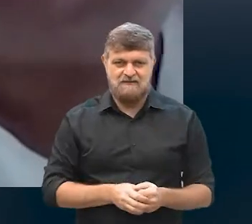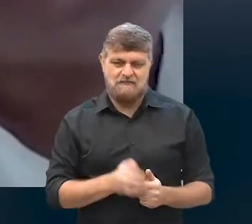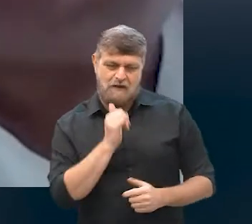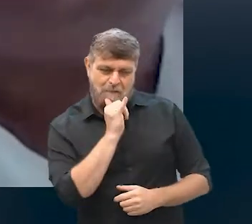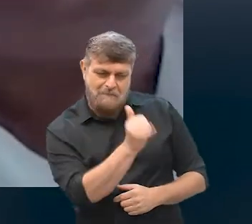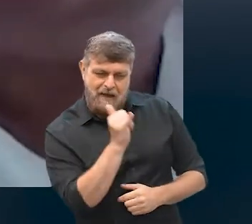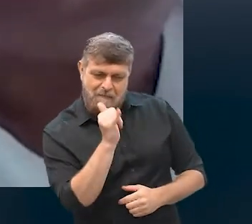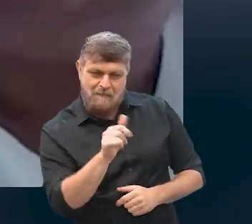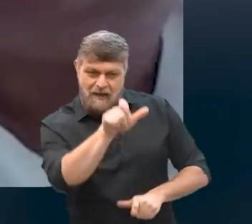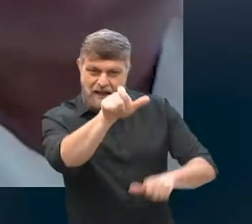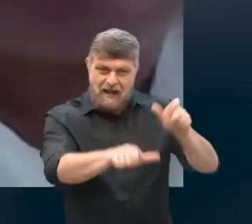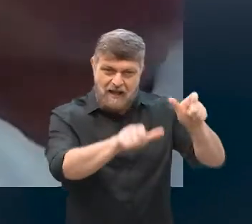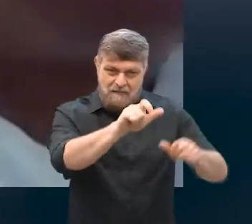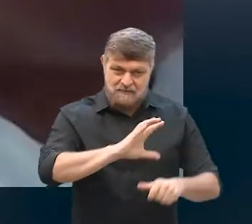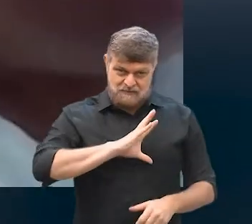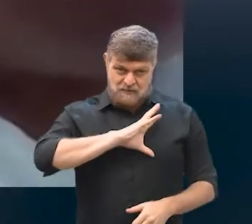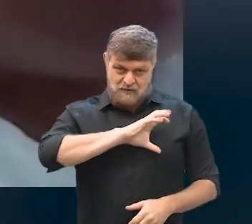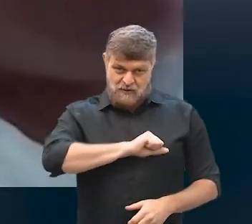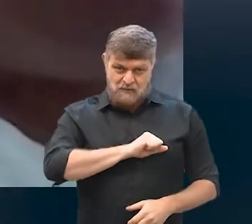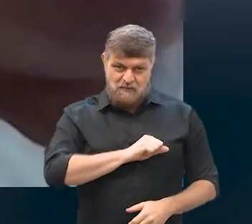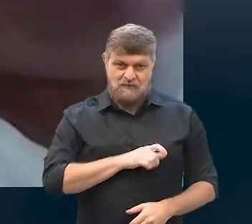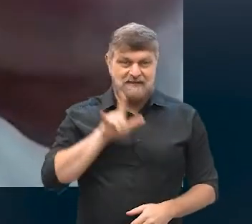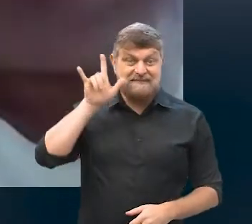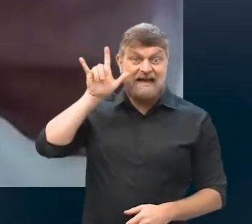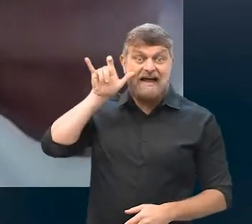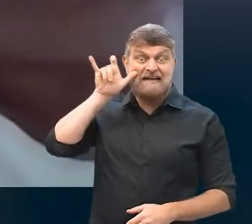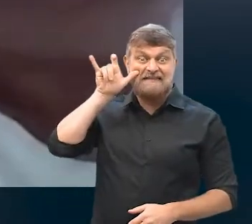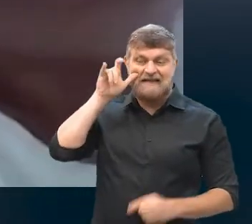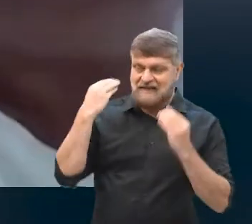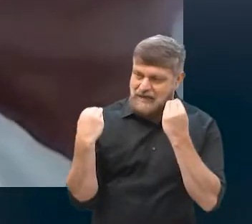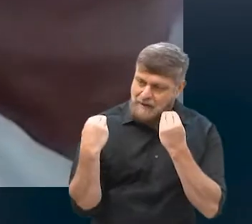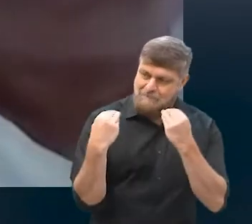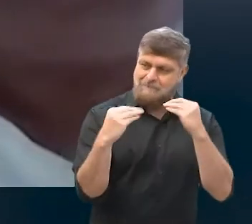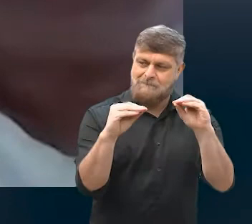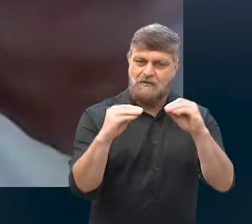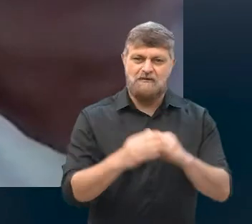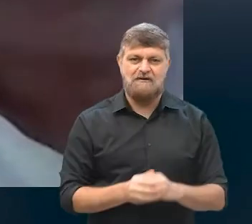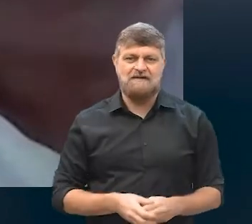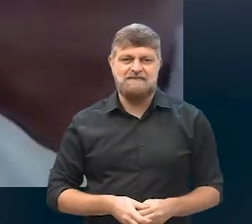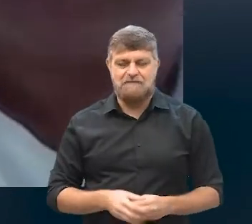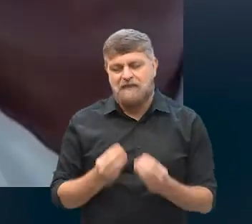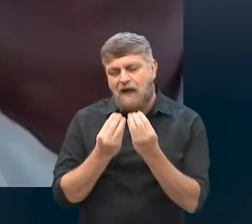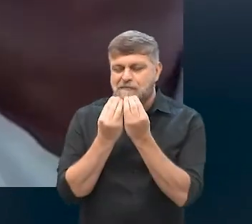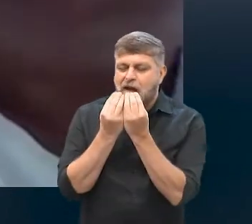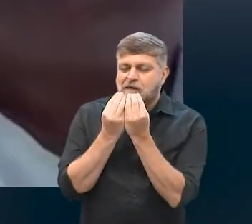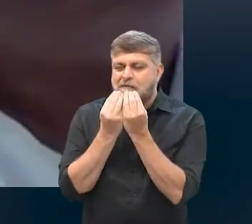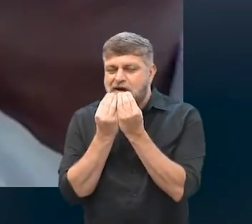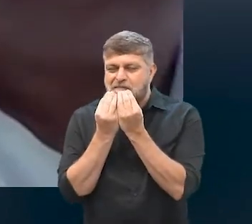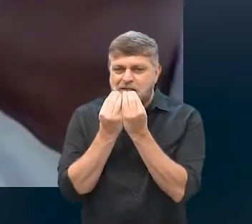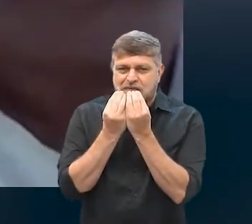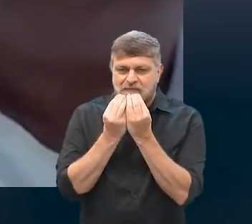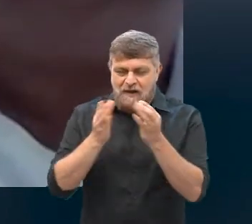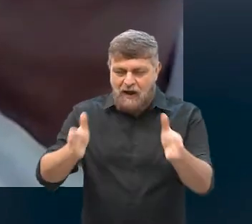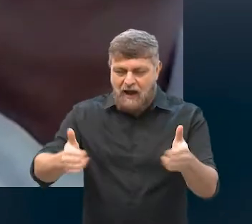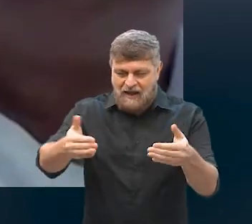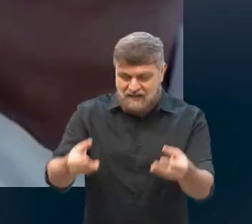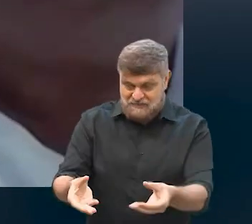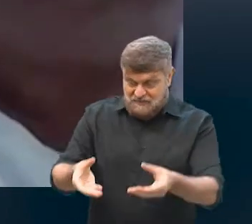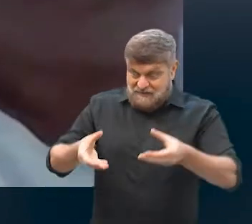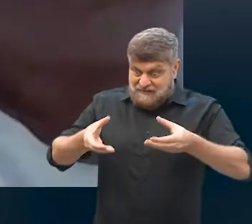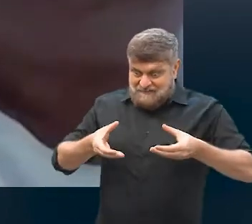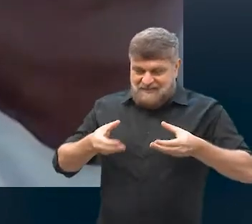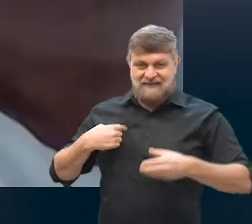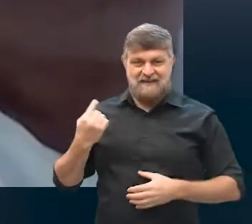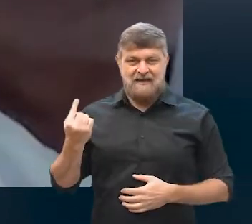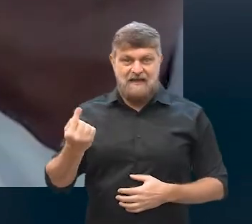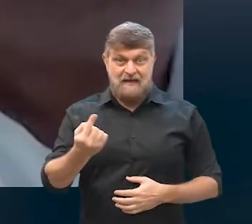É o cliente que gosta, que posta no Instagram de novo, ele comendo, ou ele quando recebe a caixa. E